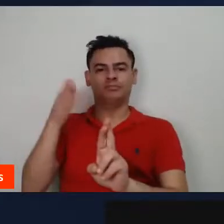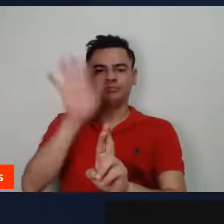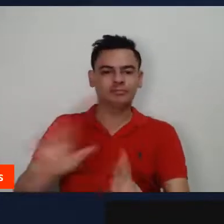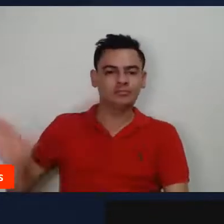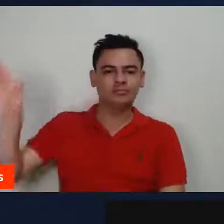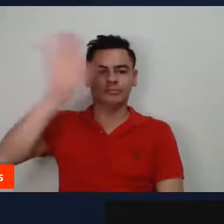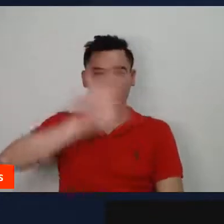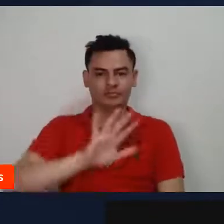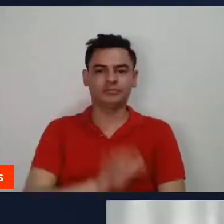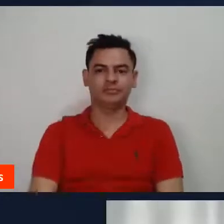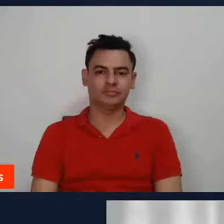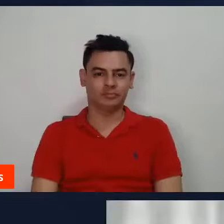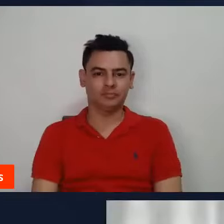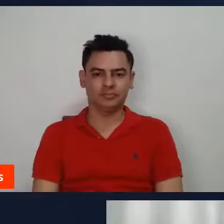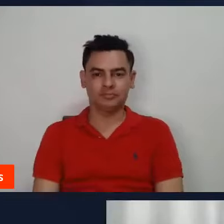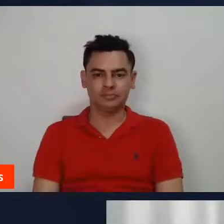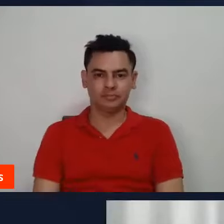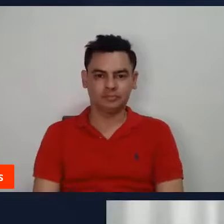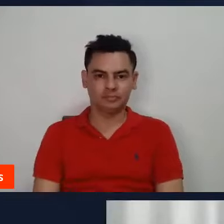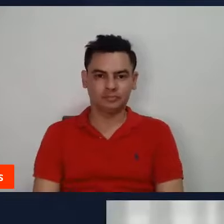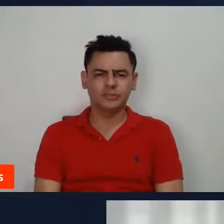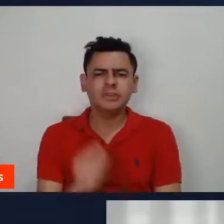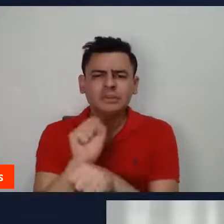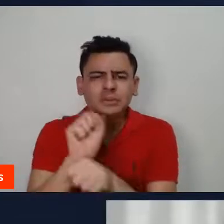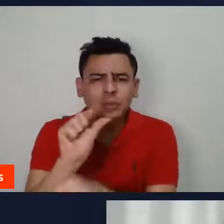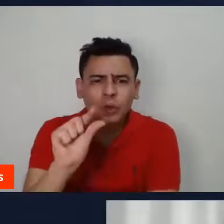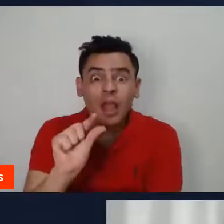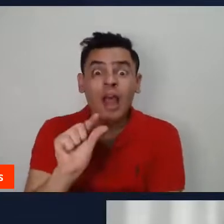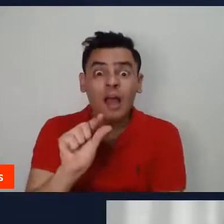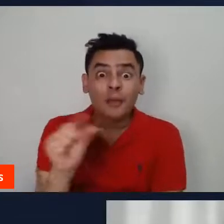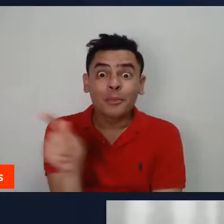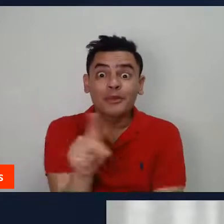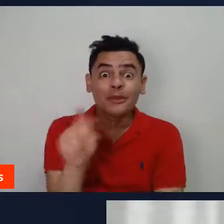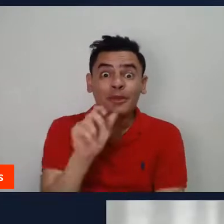Capixaba. Só um segundo, Andréia,